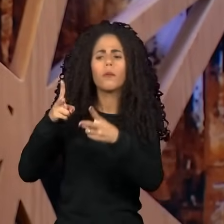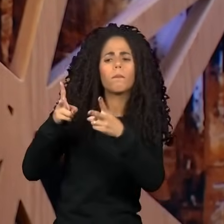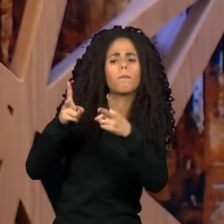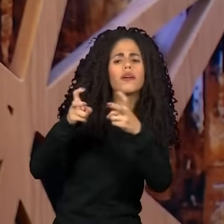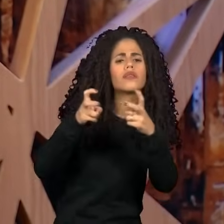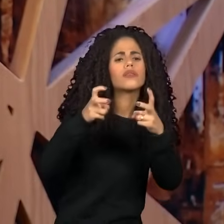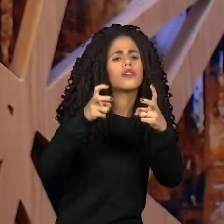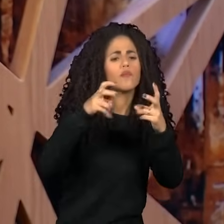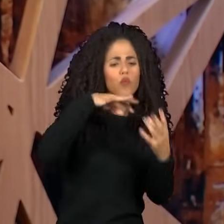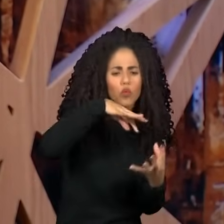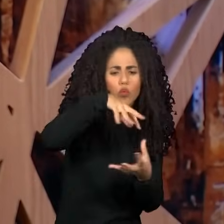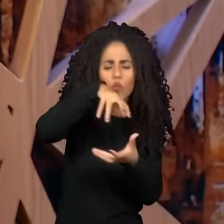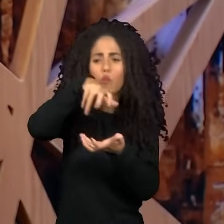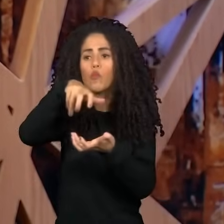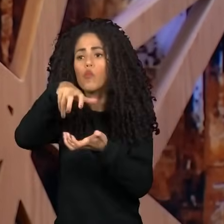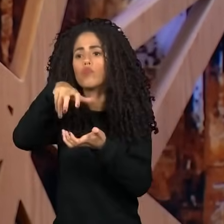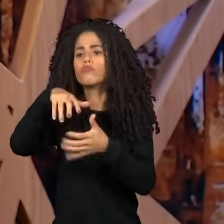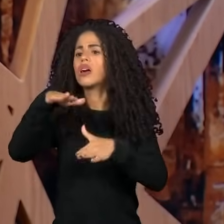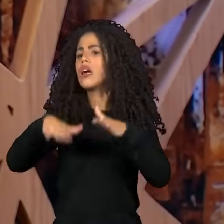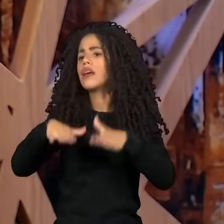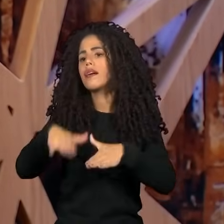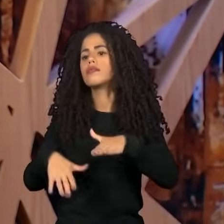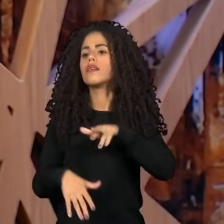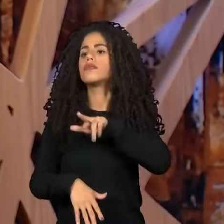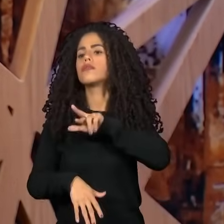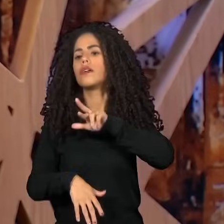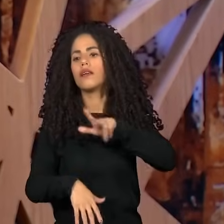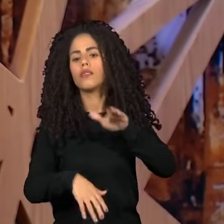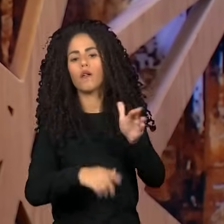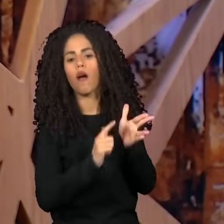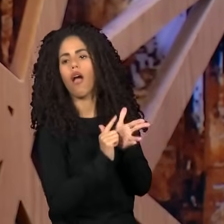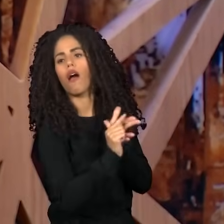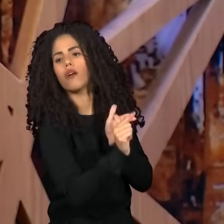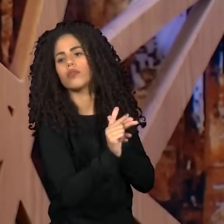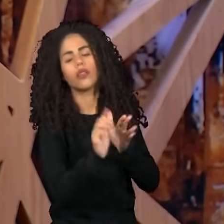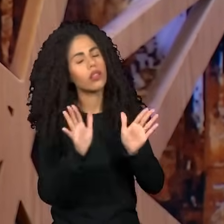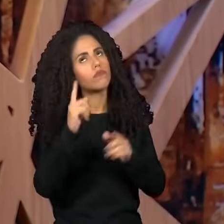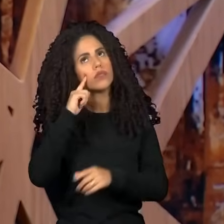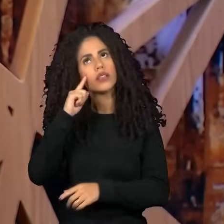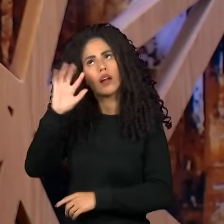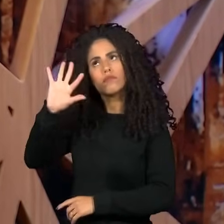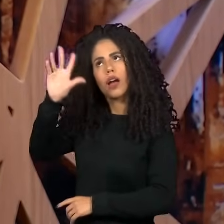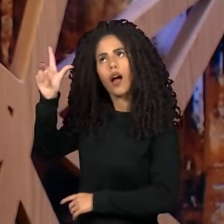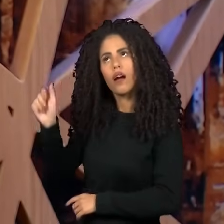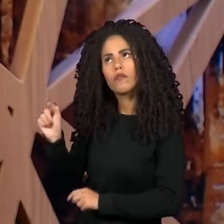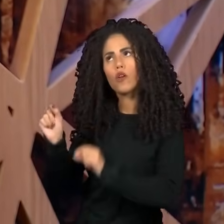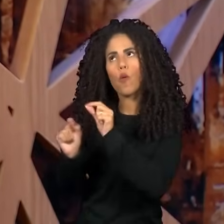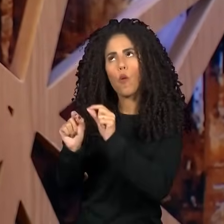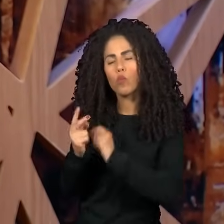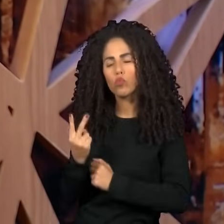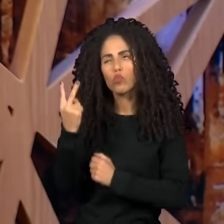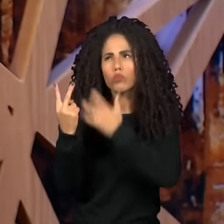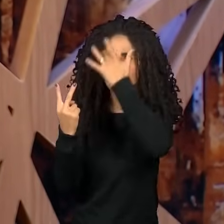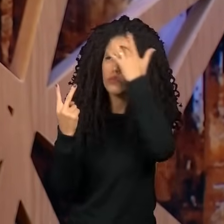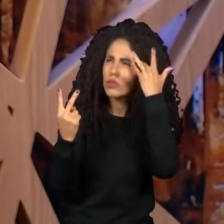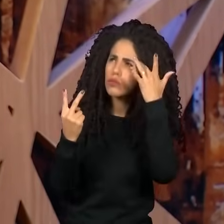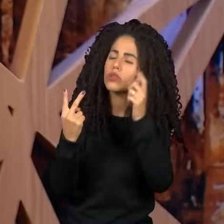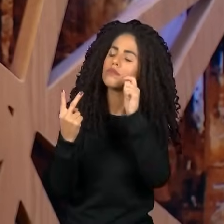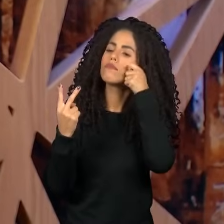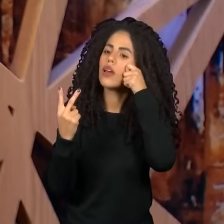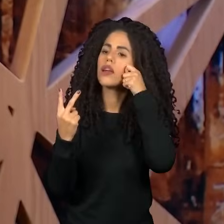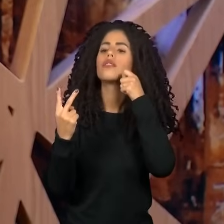a partir de uma ótica não ocidental, colocando a África no centro. Então, o relacionamento entre duas pessoas pretas não é necessariamente um